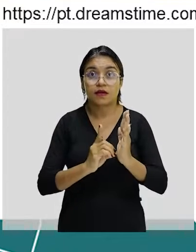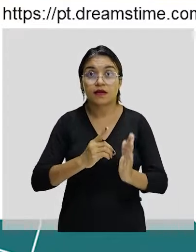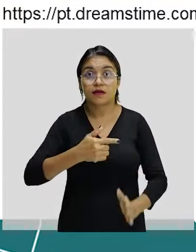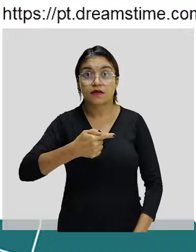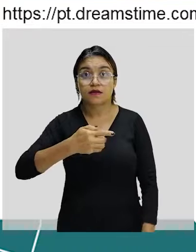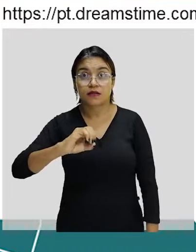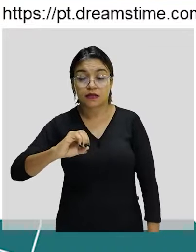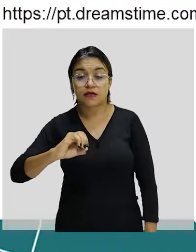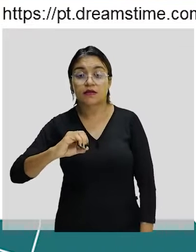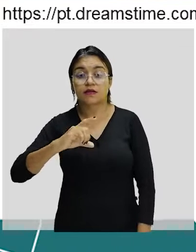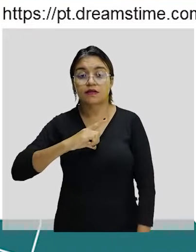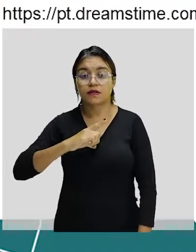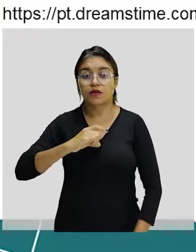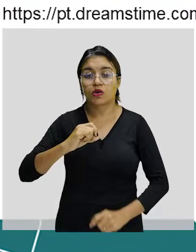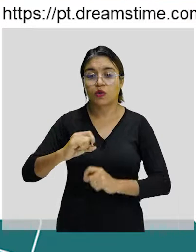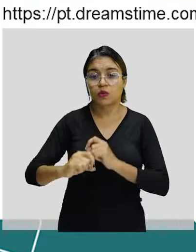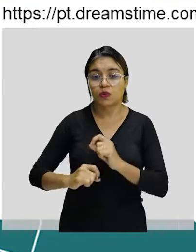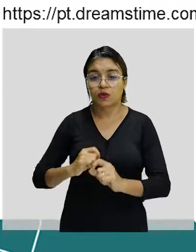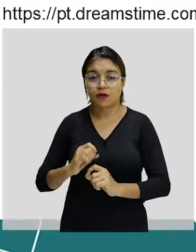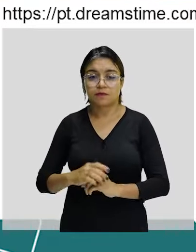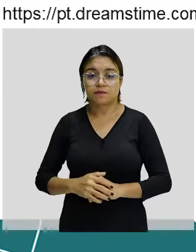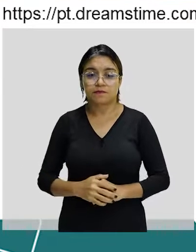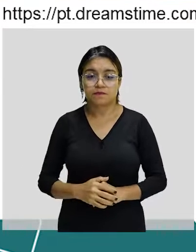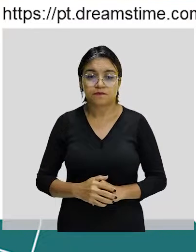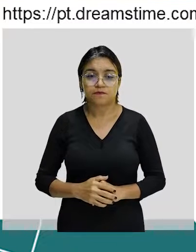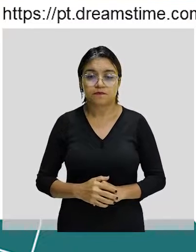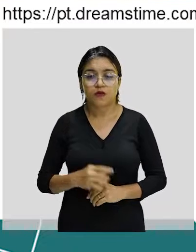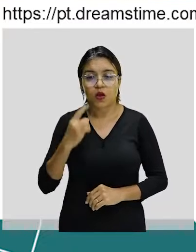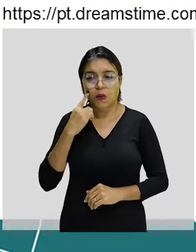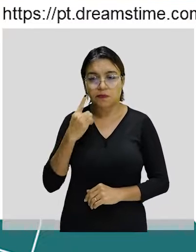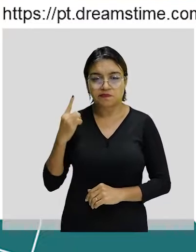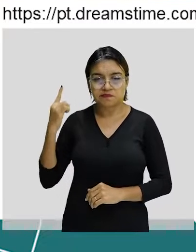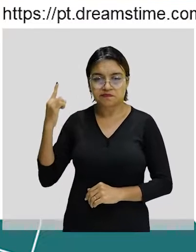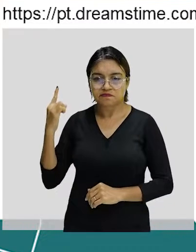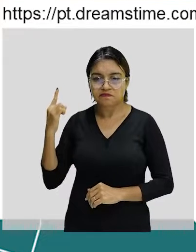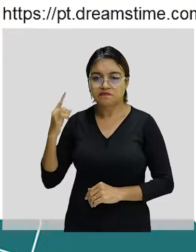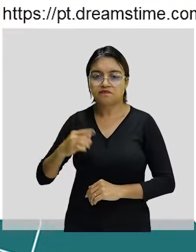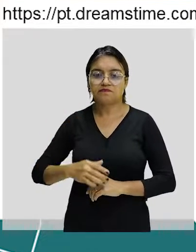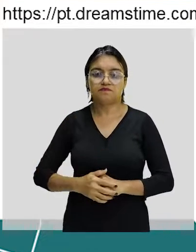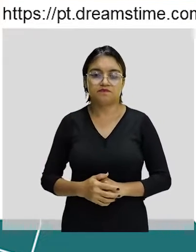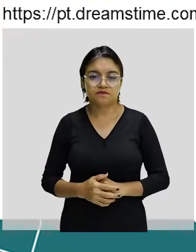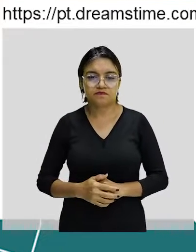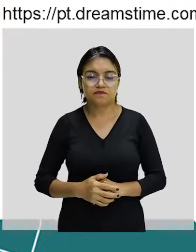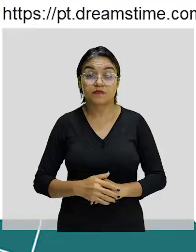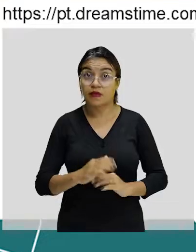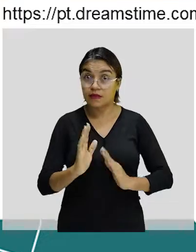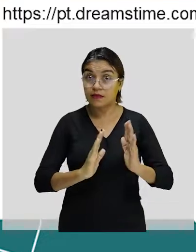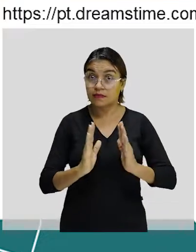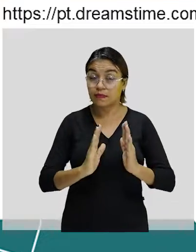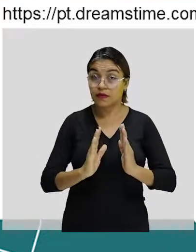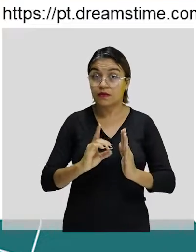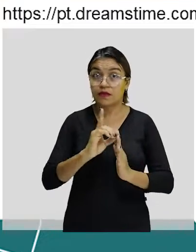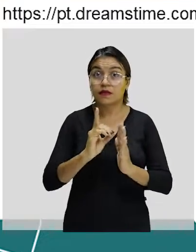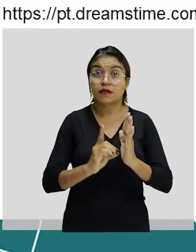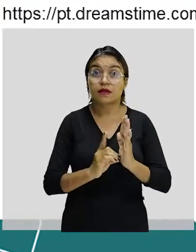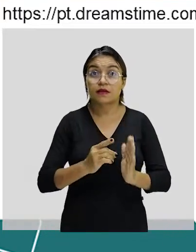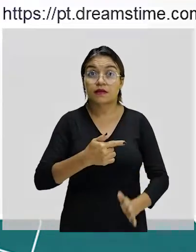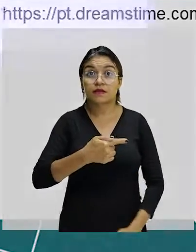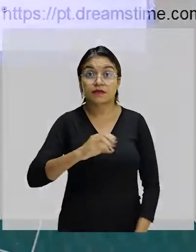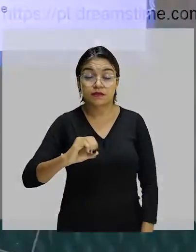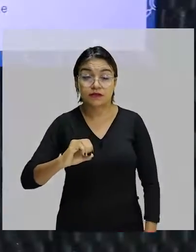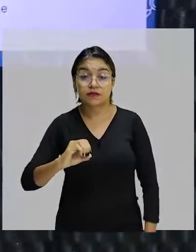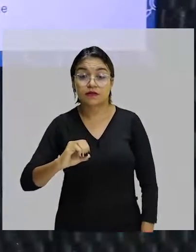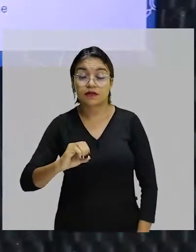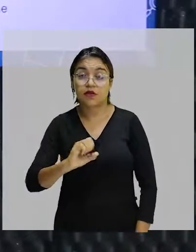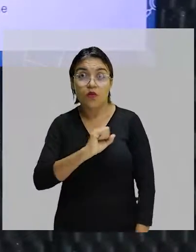reggae became influenced by the Rastafarian movement. Então, na década de 70, durante esses anos,